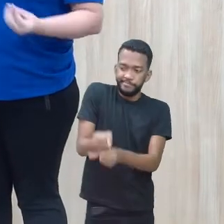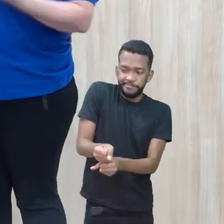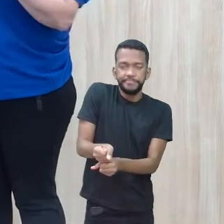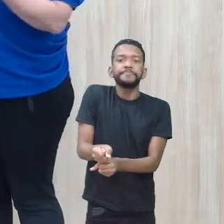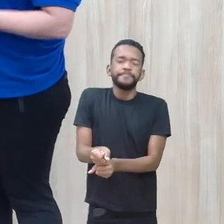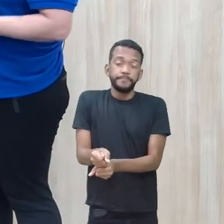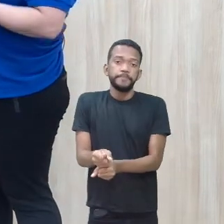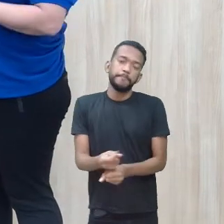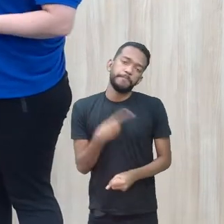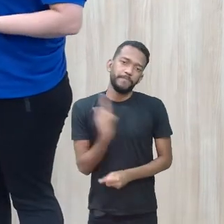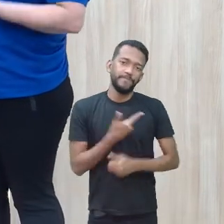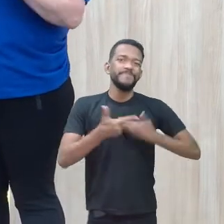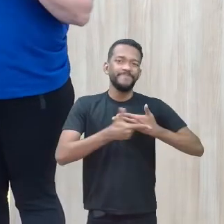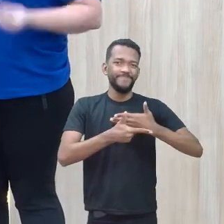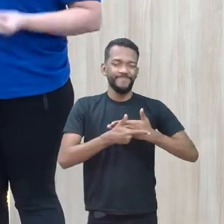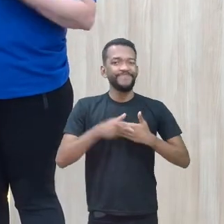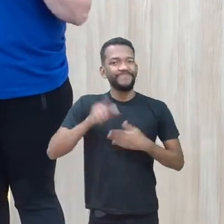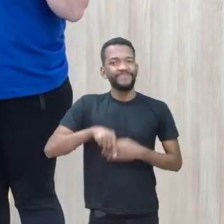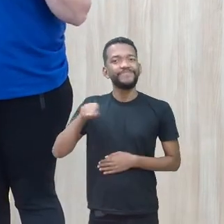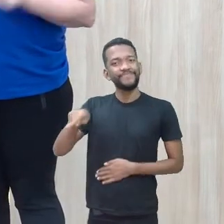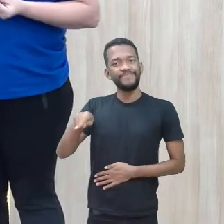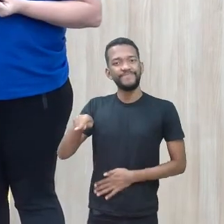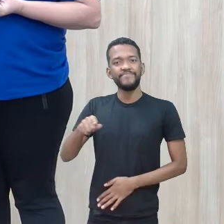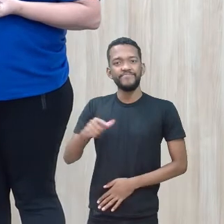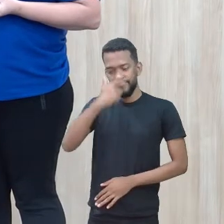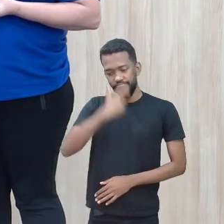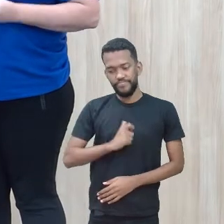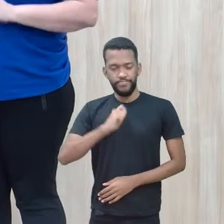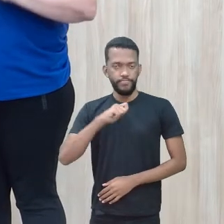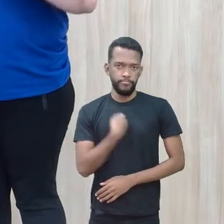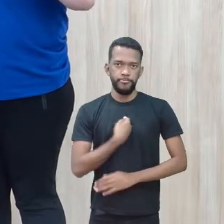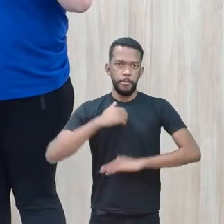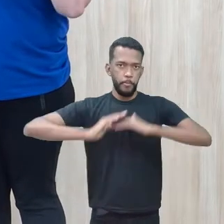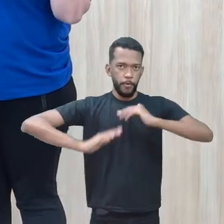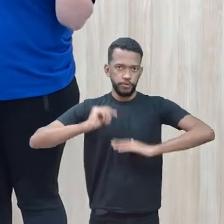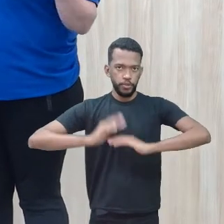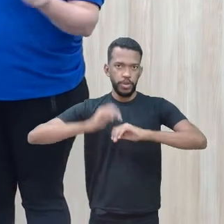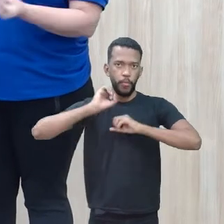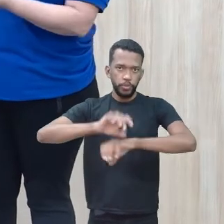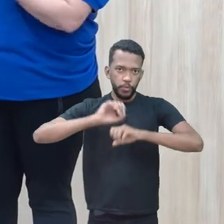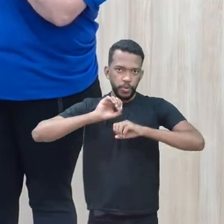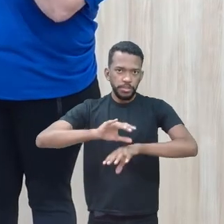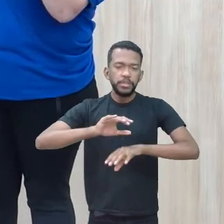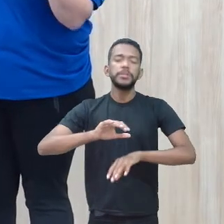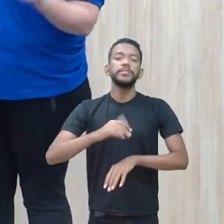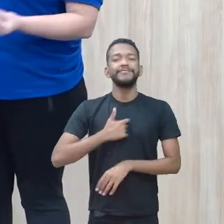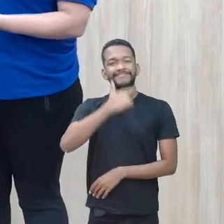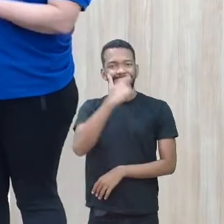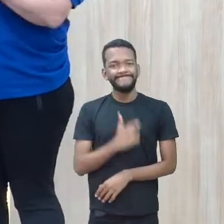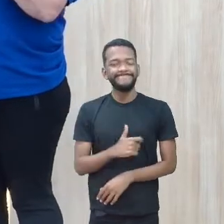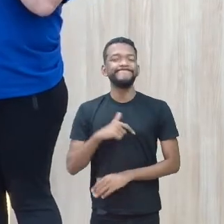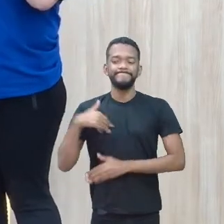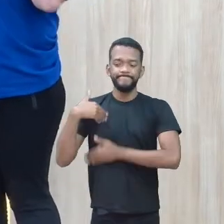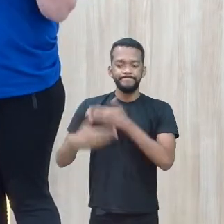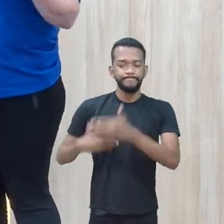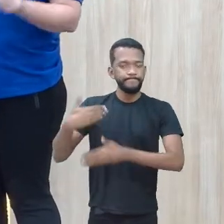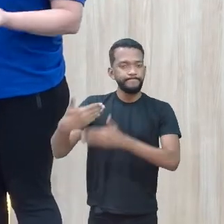e esse é o nosso papel como educador. Nós estamos todos envolvidos nesse processo